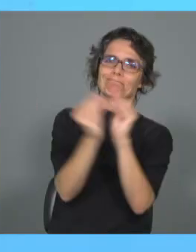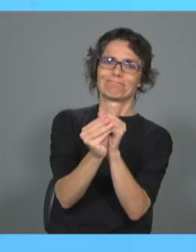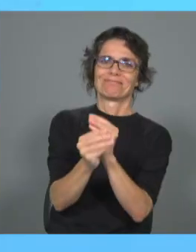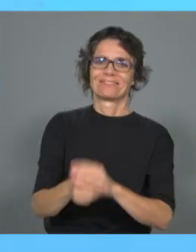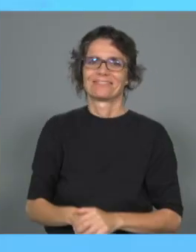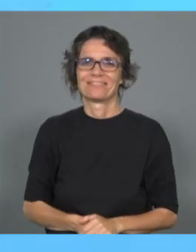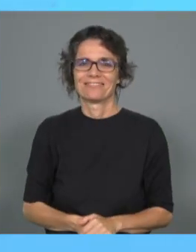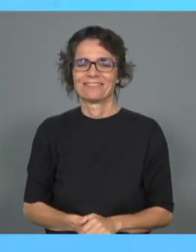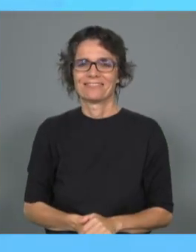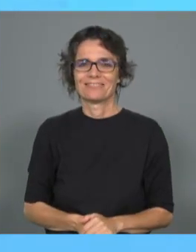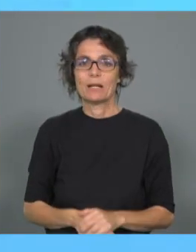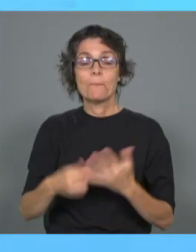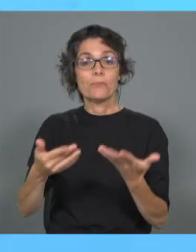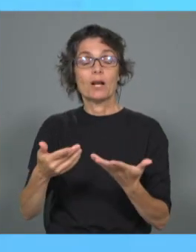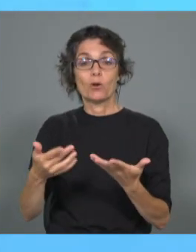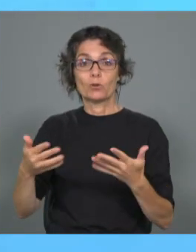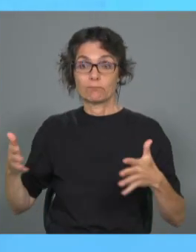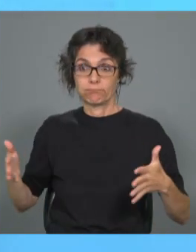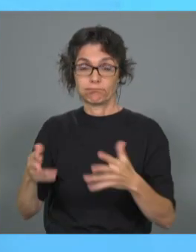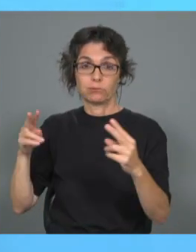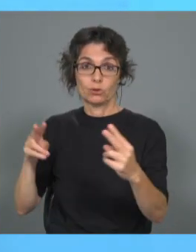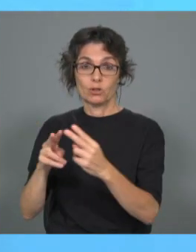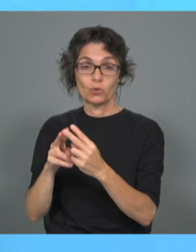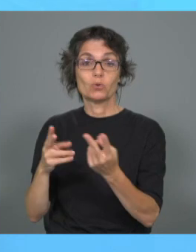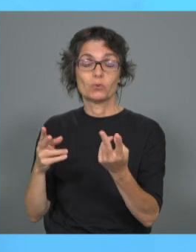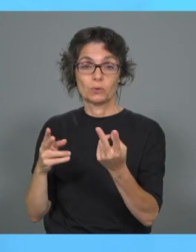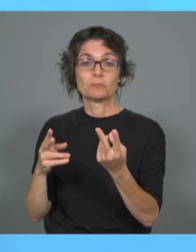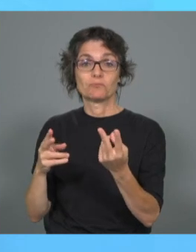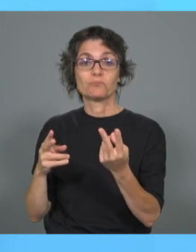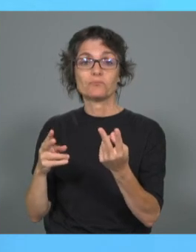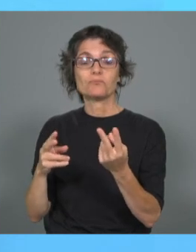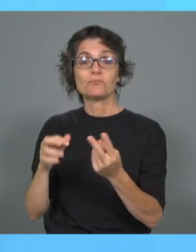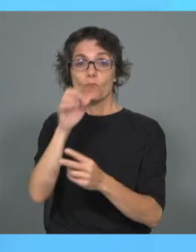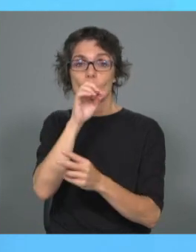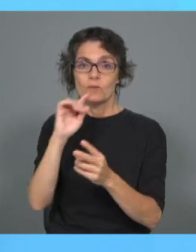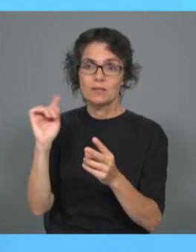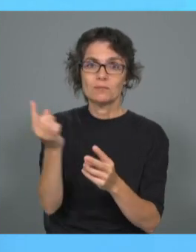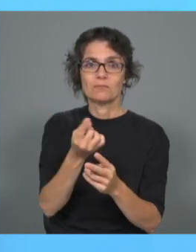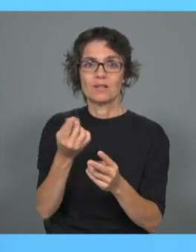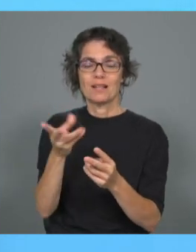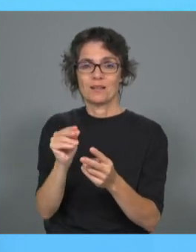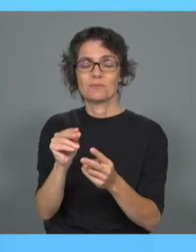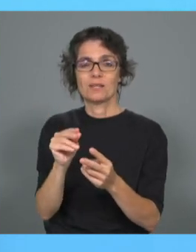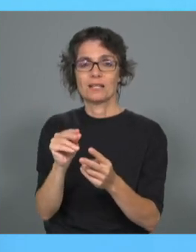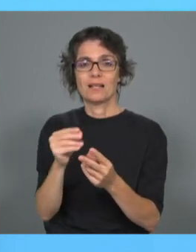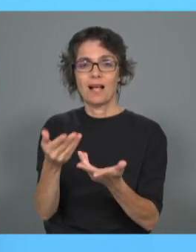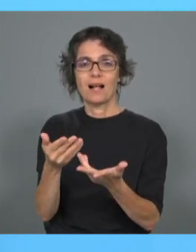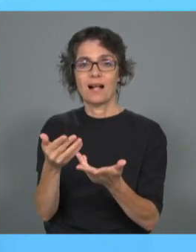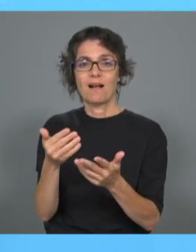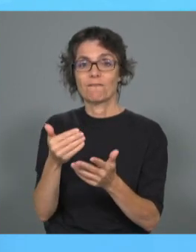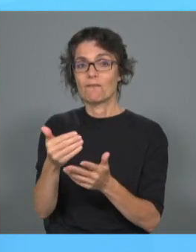plena caminhada sinodal, não é? E quando já são conhecidas algumas sínteses